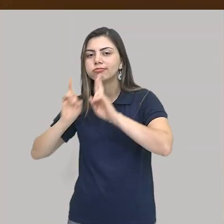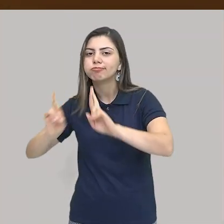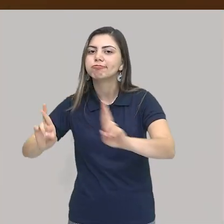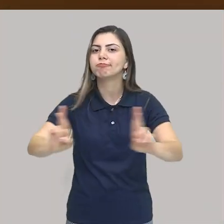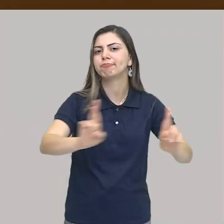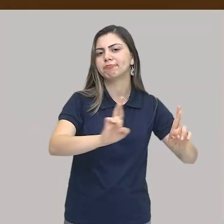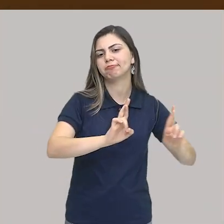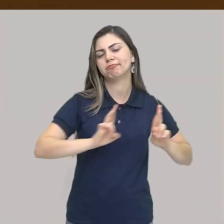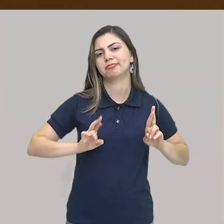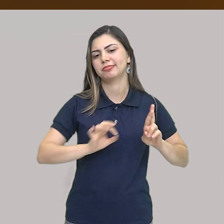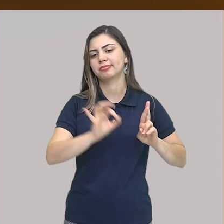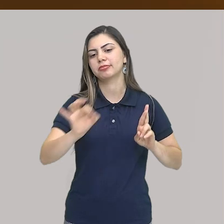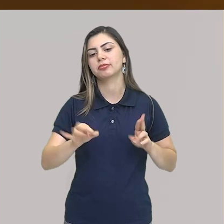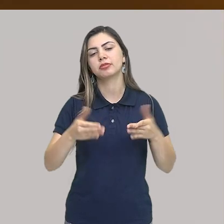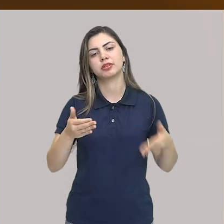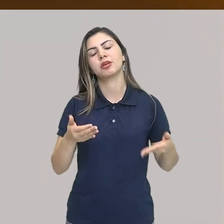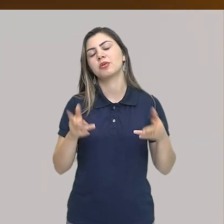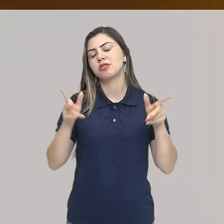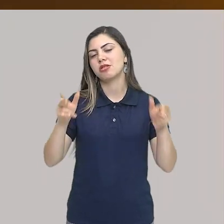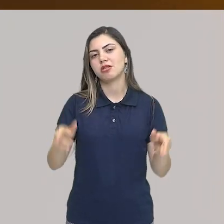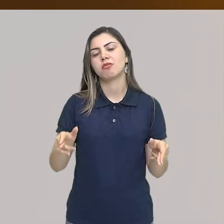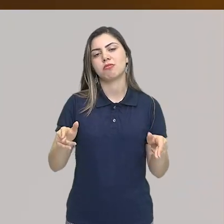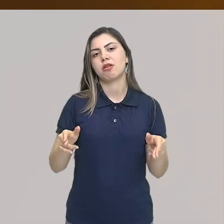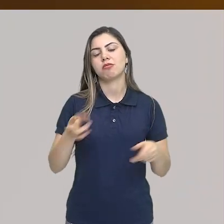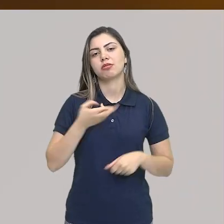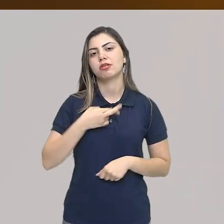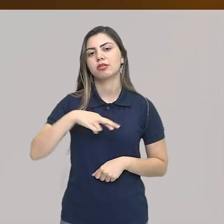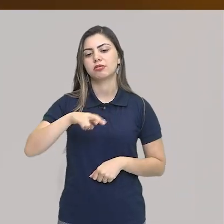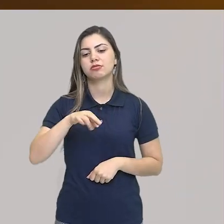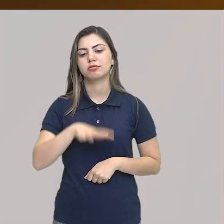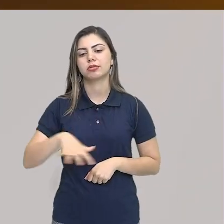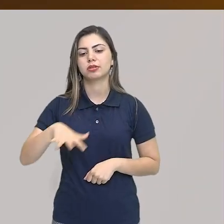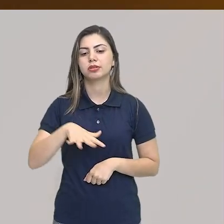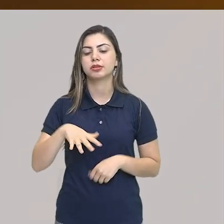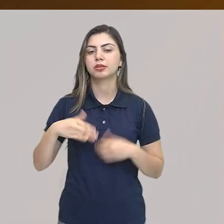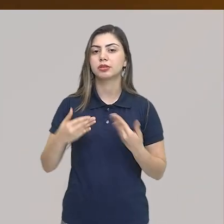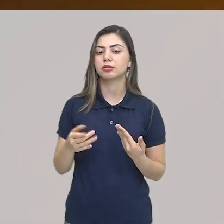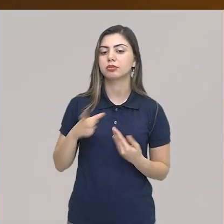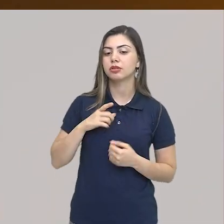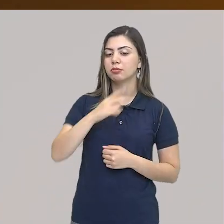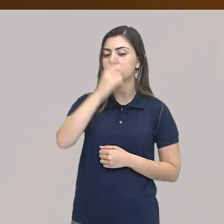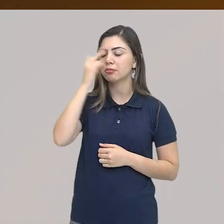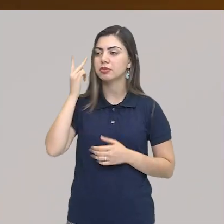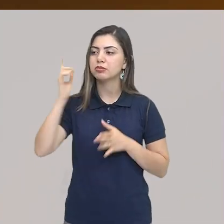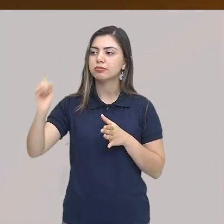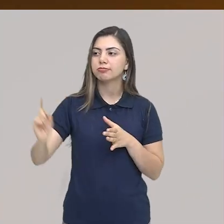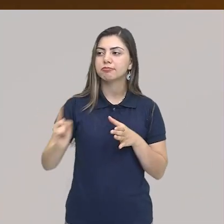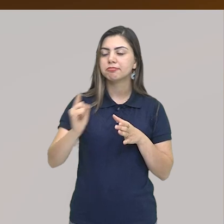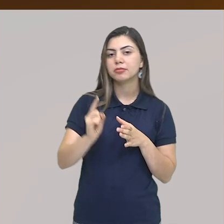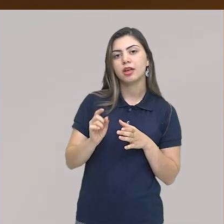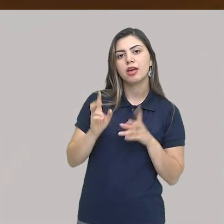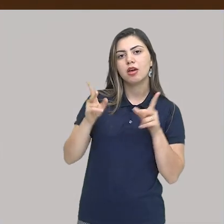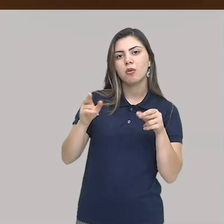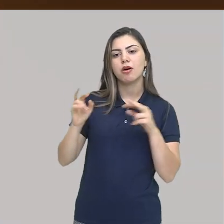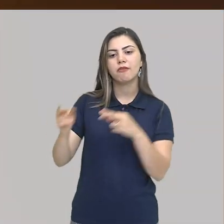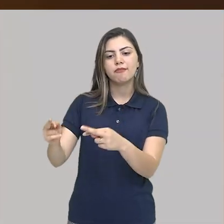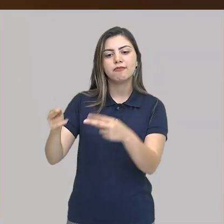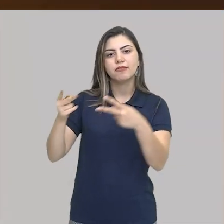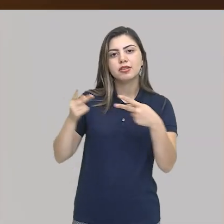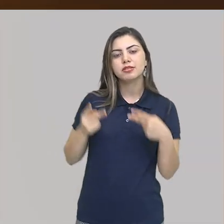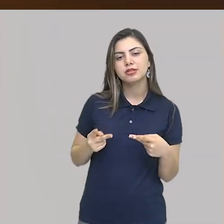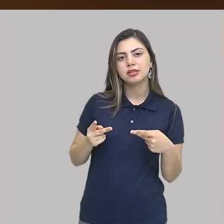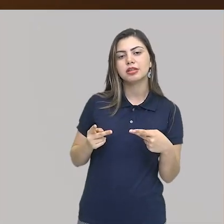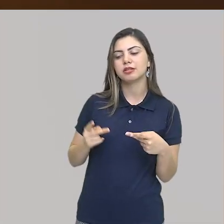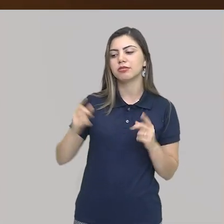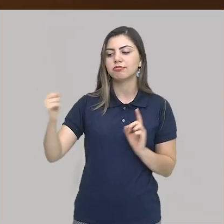pelo outro. Na religião também, quando nós acolhemos alguém, é alguém que nos visita, alguém que